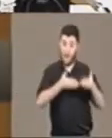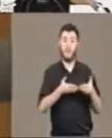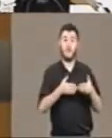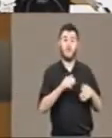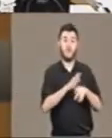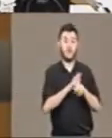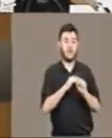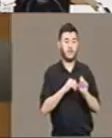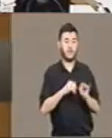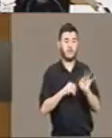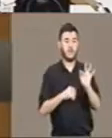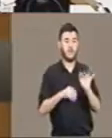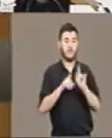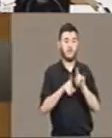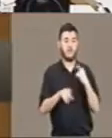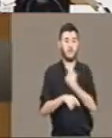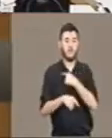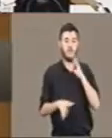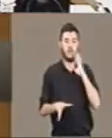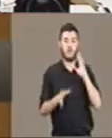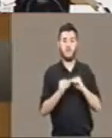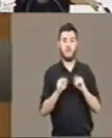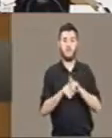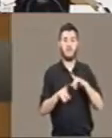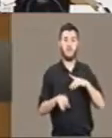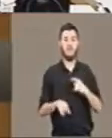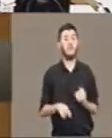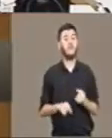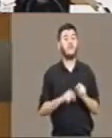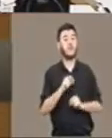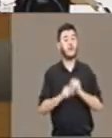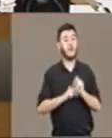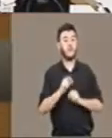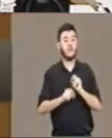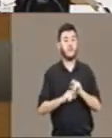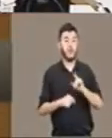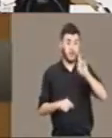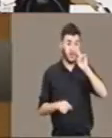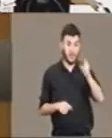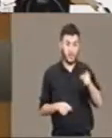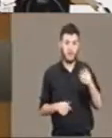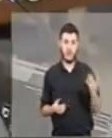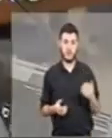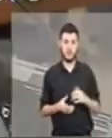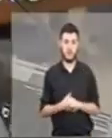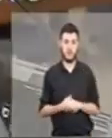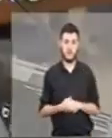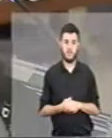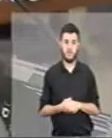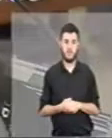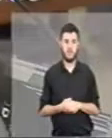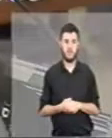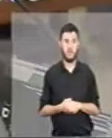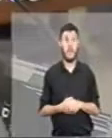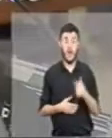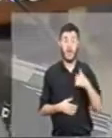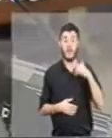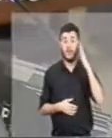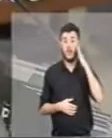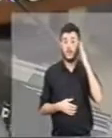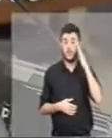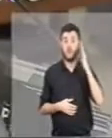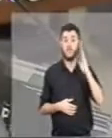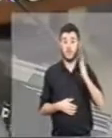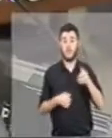que houve uma determinação de vinda para cá. Acho que está bem pontuada a divergência, exatamente como Vossa Excelência está. Eu, a